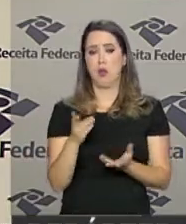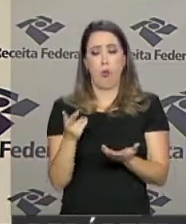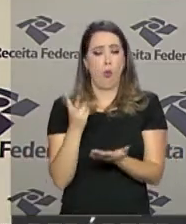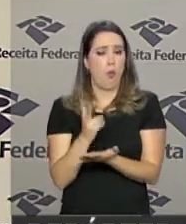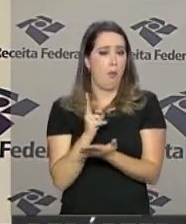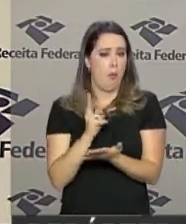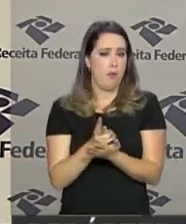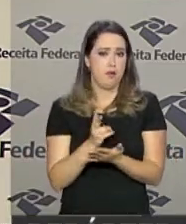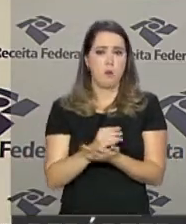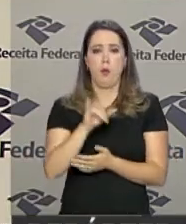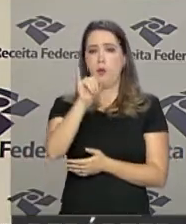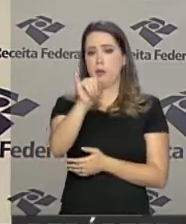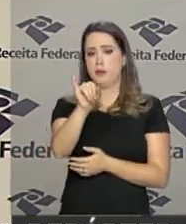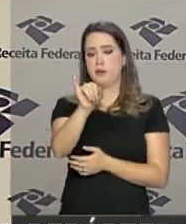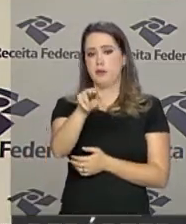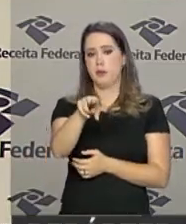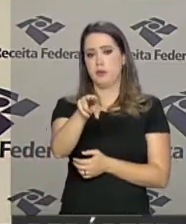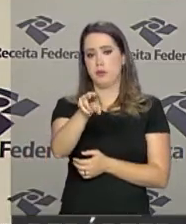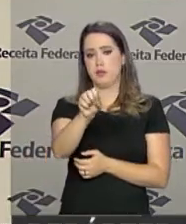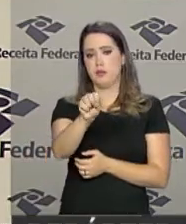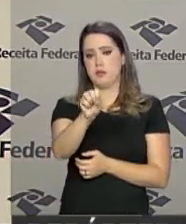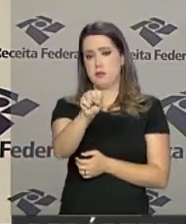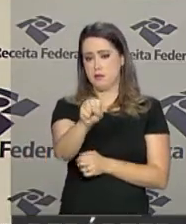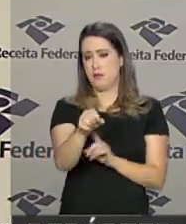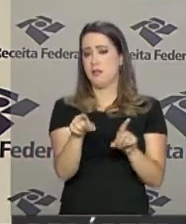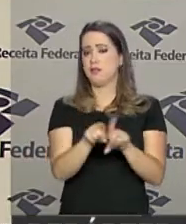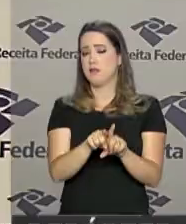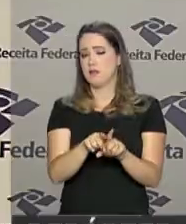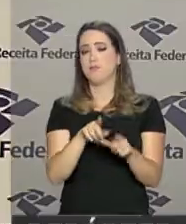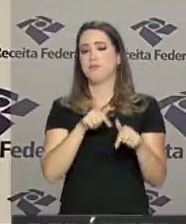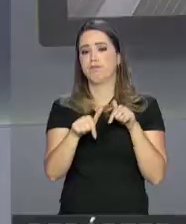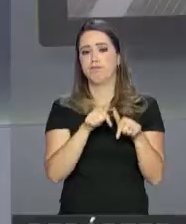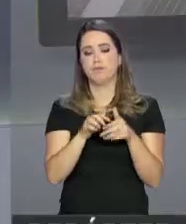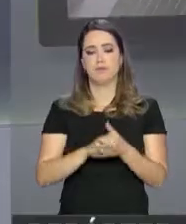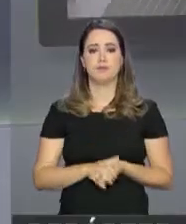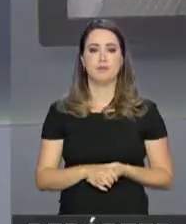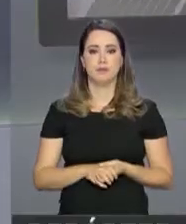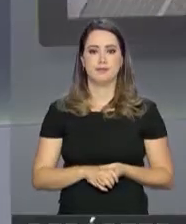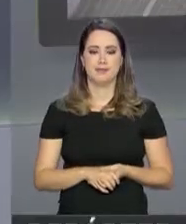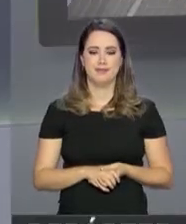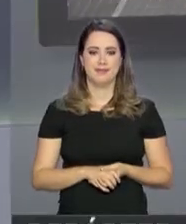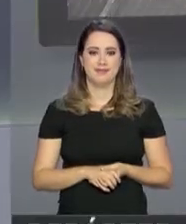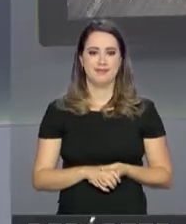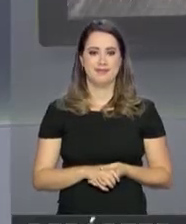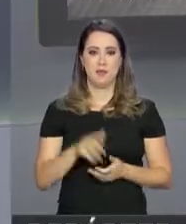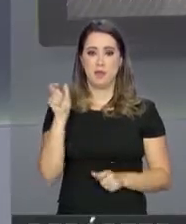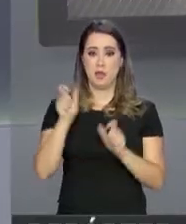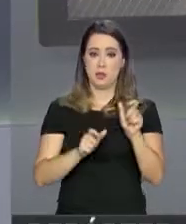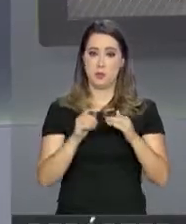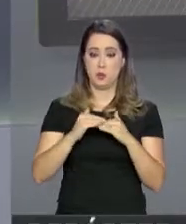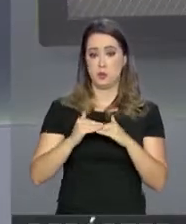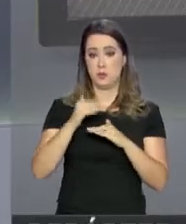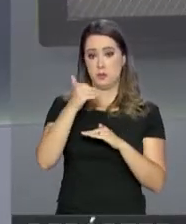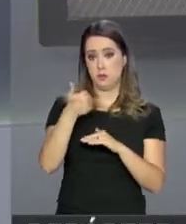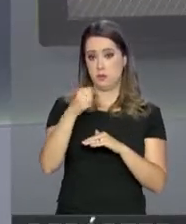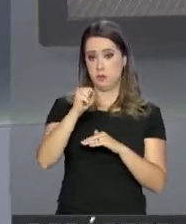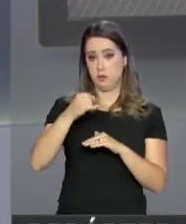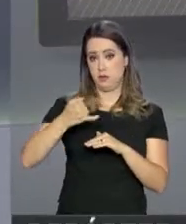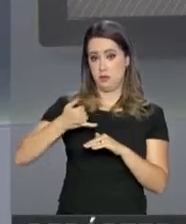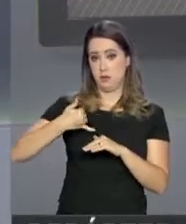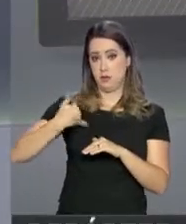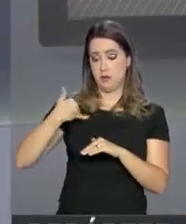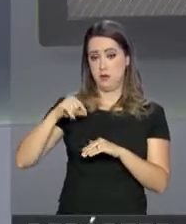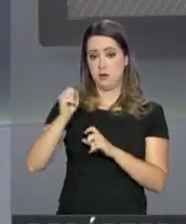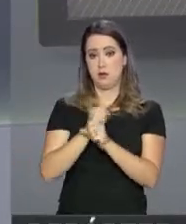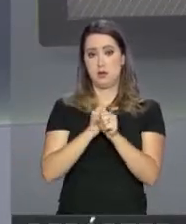previdenciários, trabalhistas, tudo isso está garantido nessa plataforma tecnológica. Os brasileiros que completam 18 anos